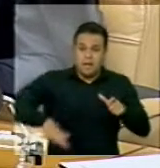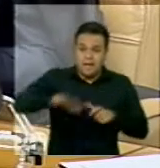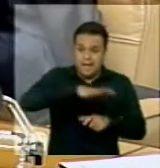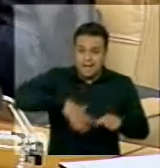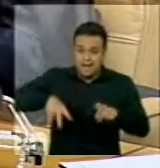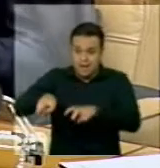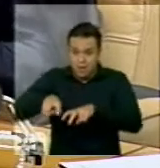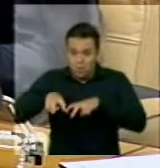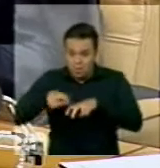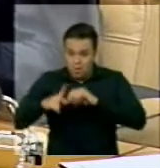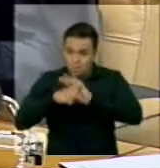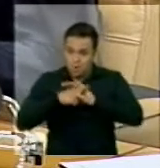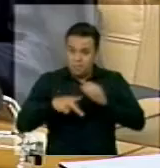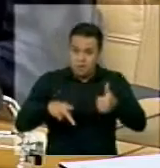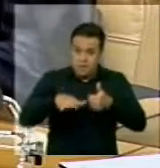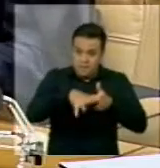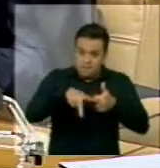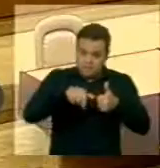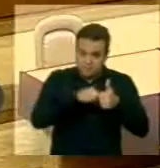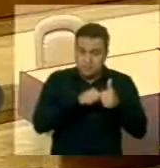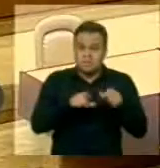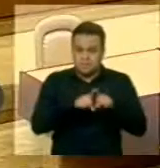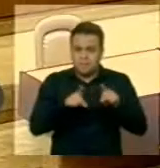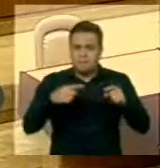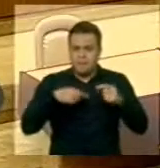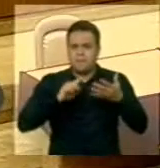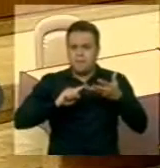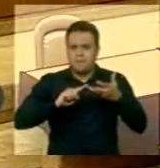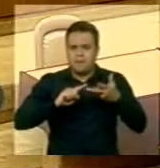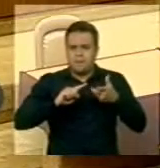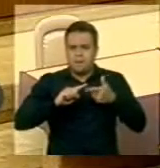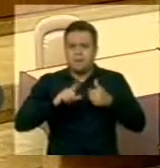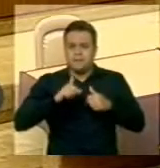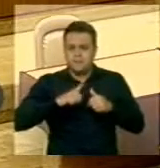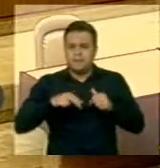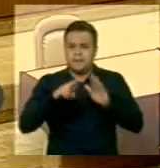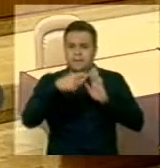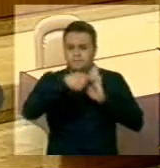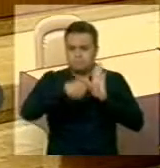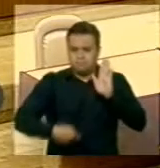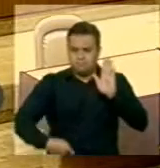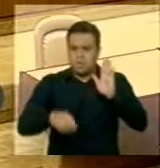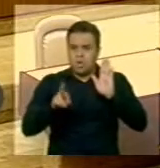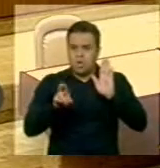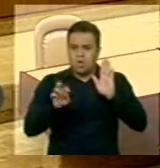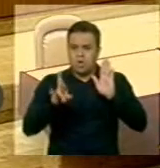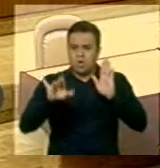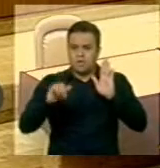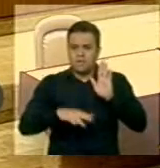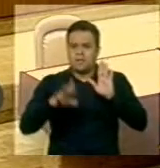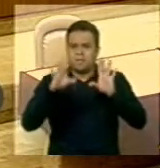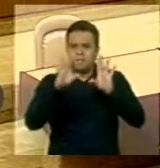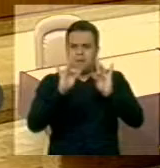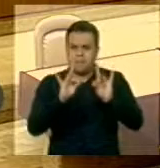Amazônia Legal. E cito todo este roteiro, que é bastante